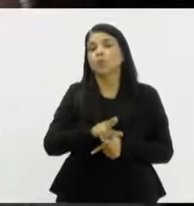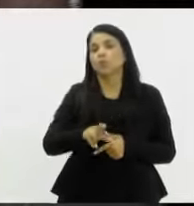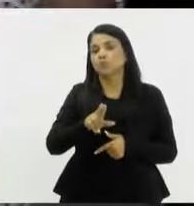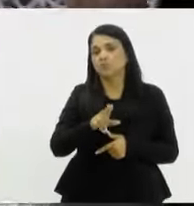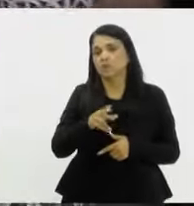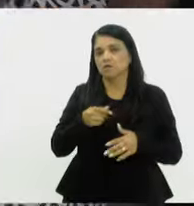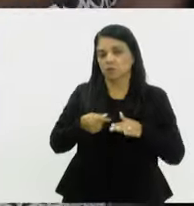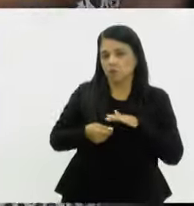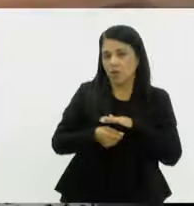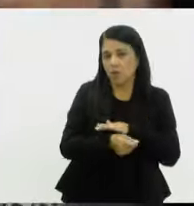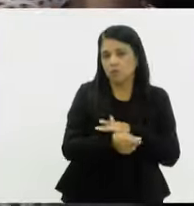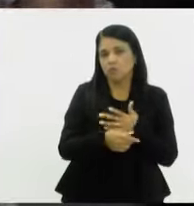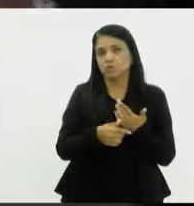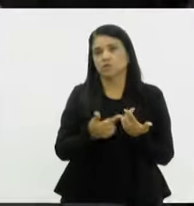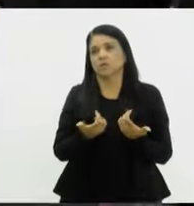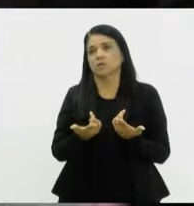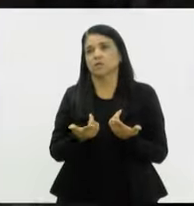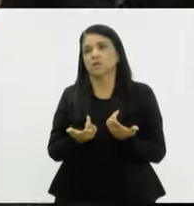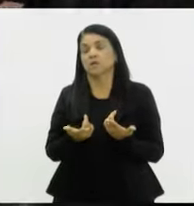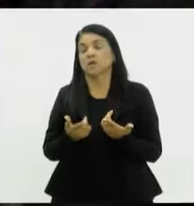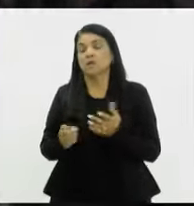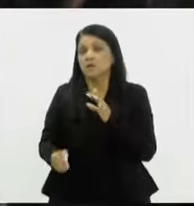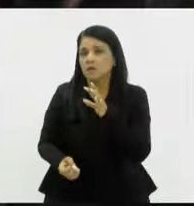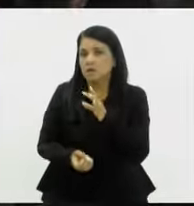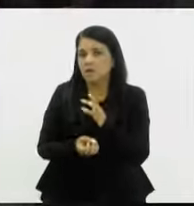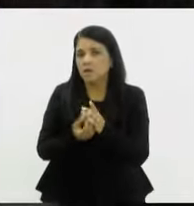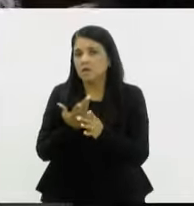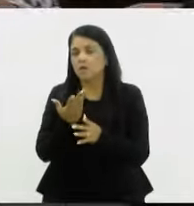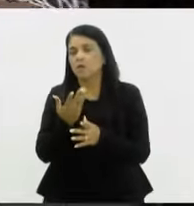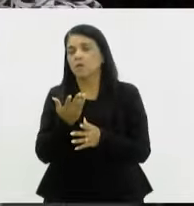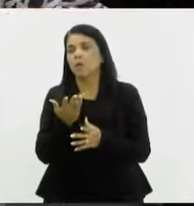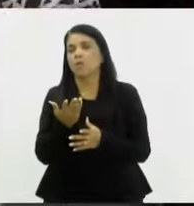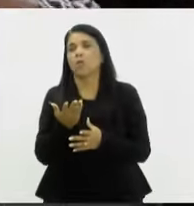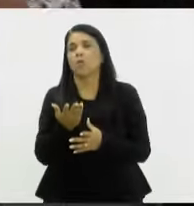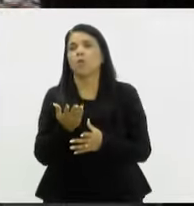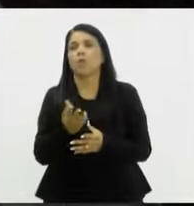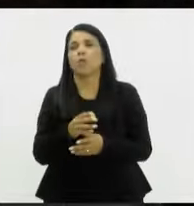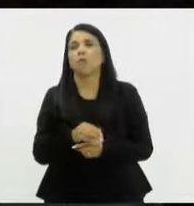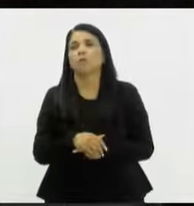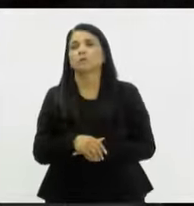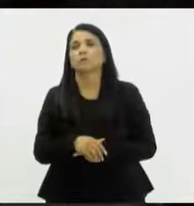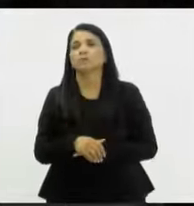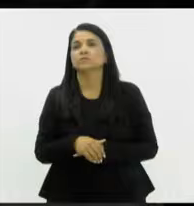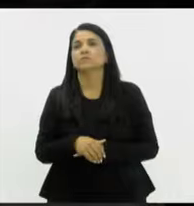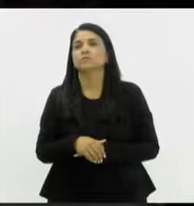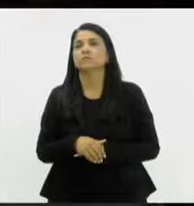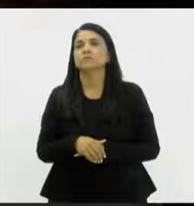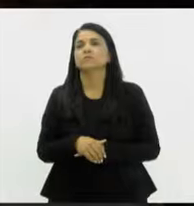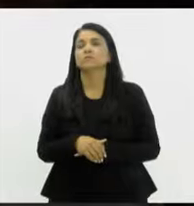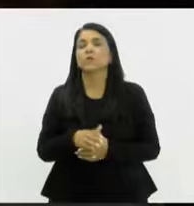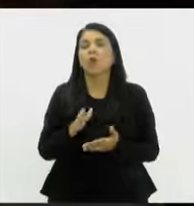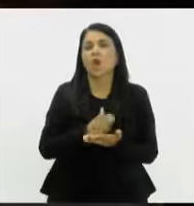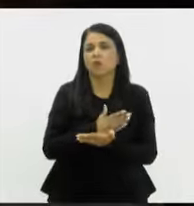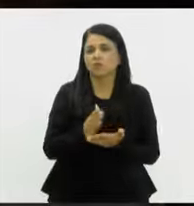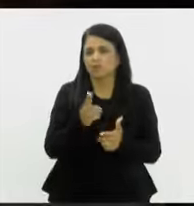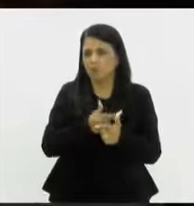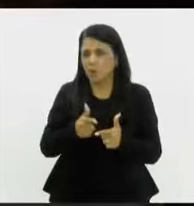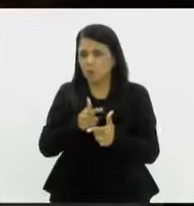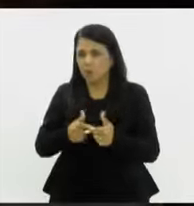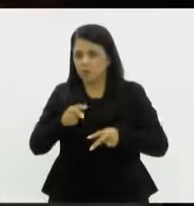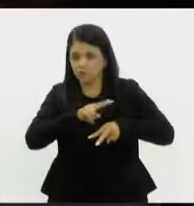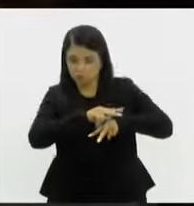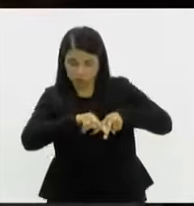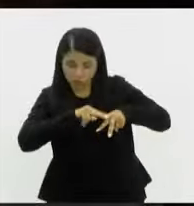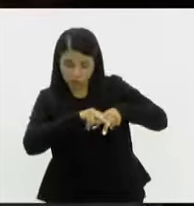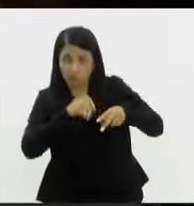a nossa televisão e que criam efetivamente já sei que eu vou concluir e criam alguns problemas de gênero